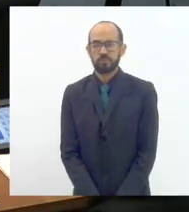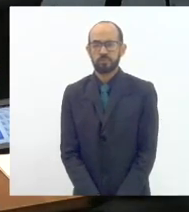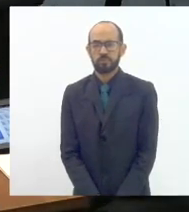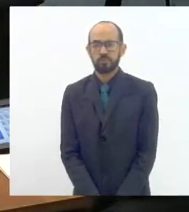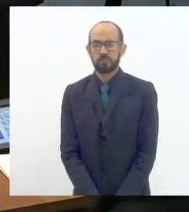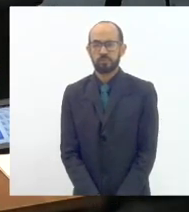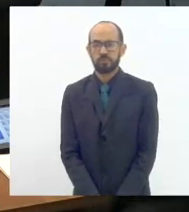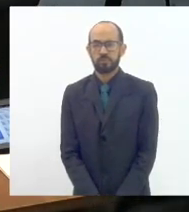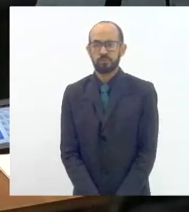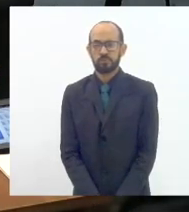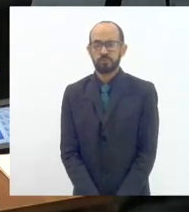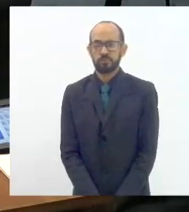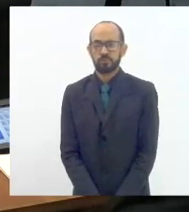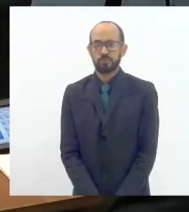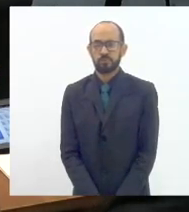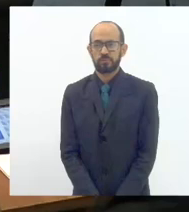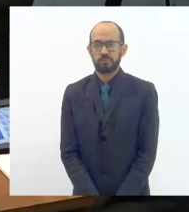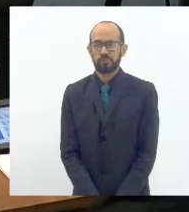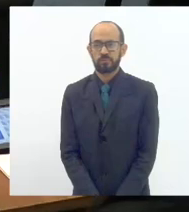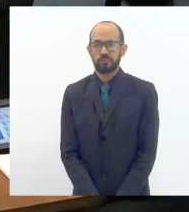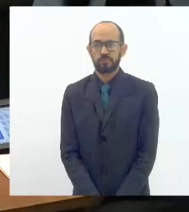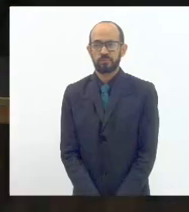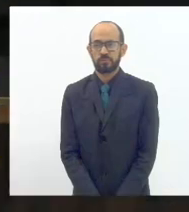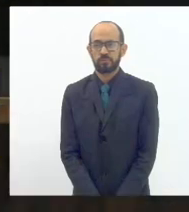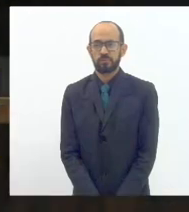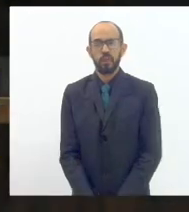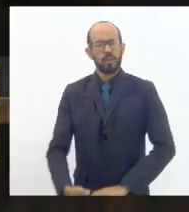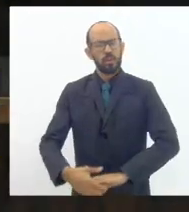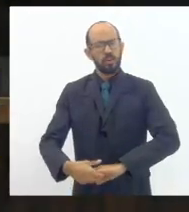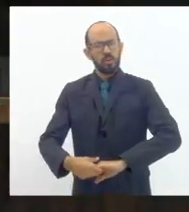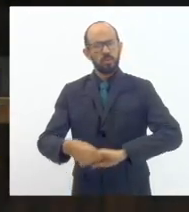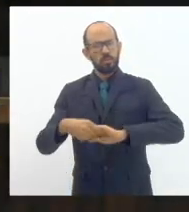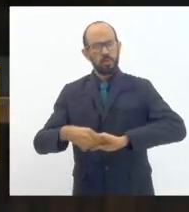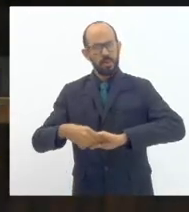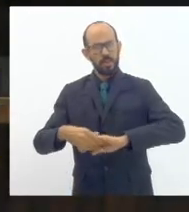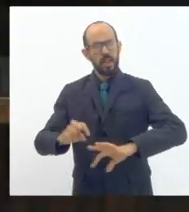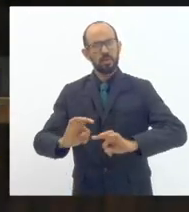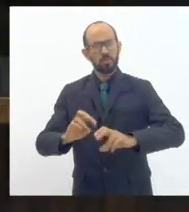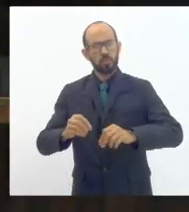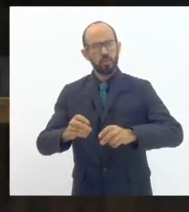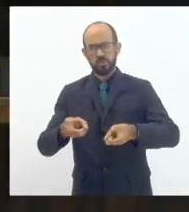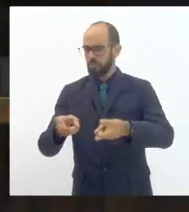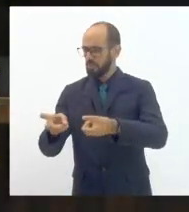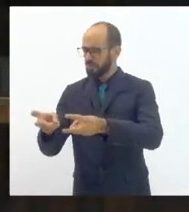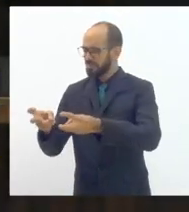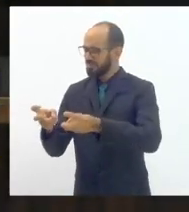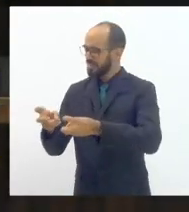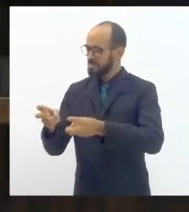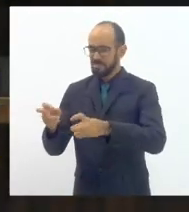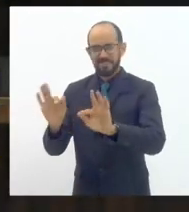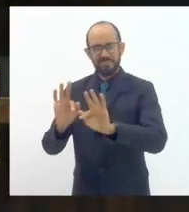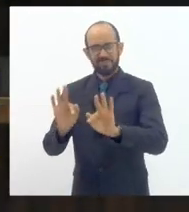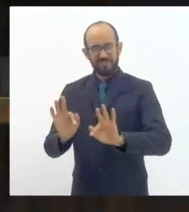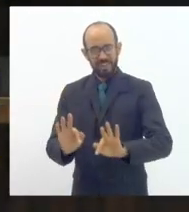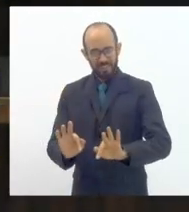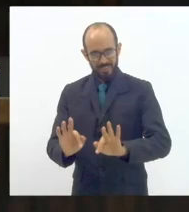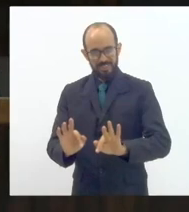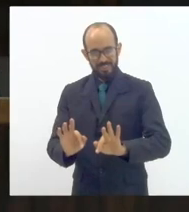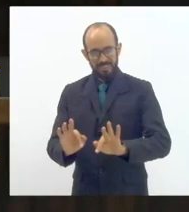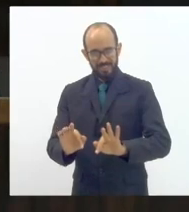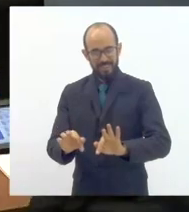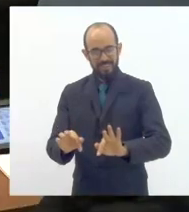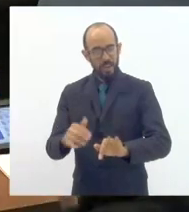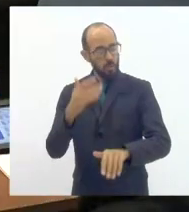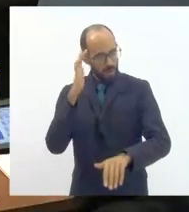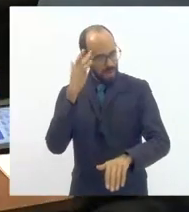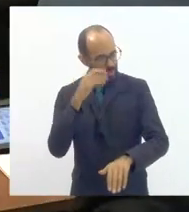Okay. É, saudar a todos, vejo aqui, olho com bastante felicidade, acredito que Renan